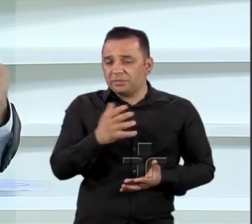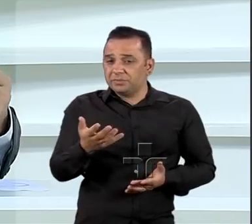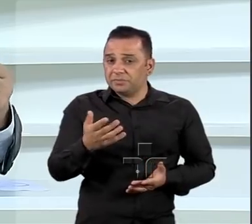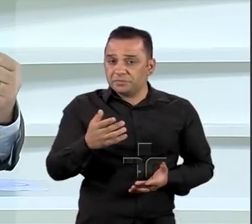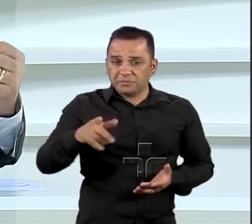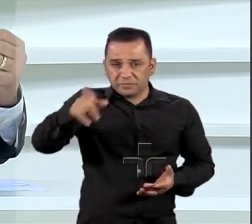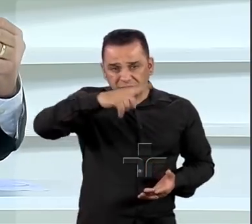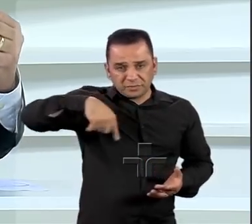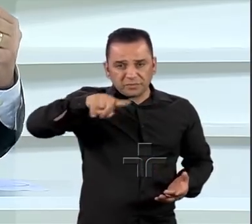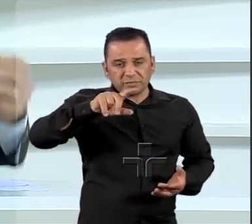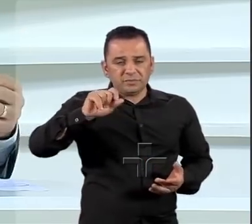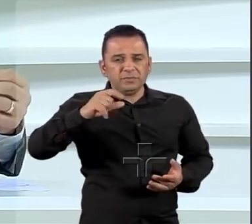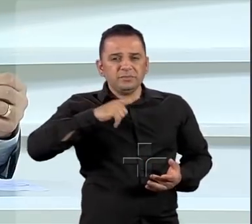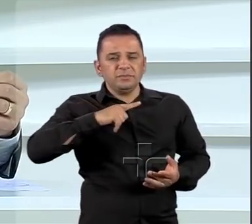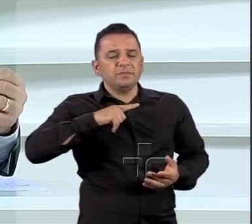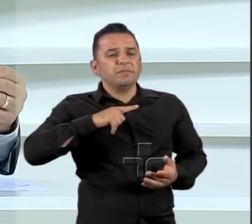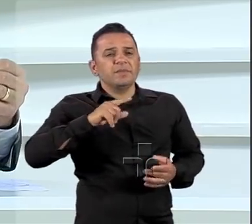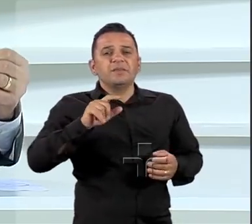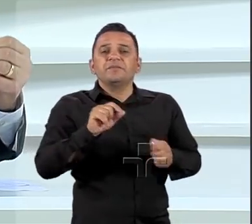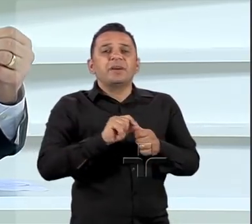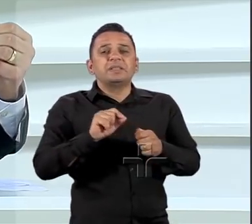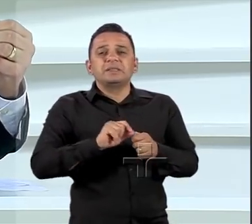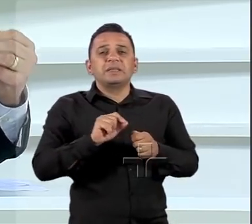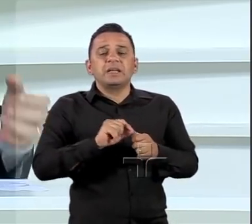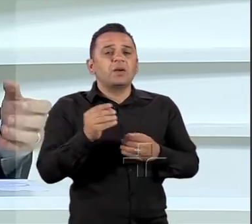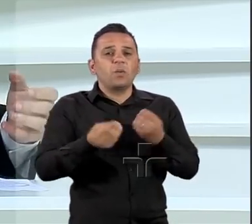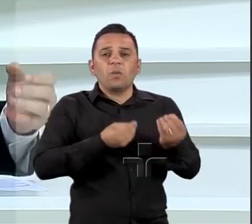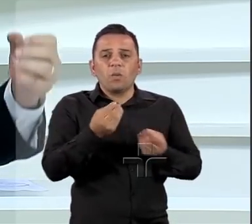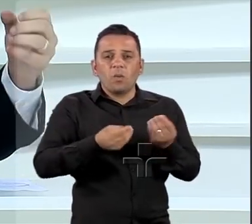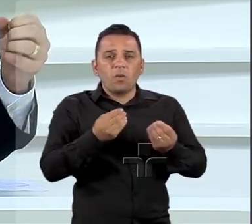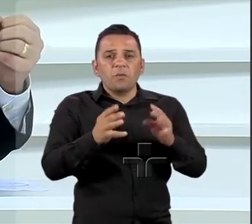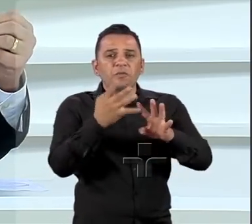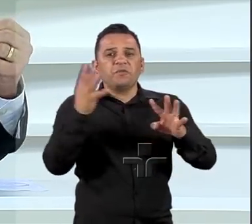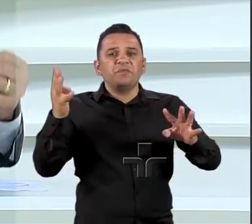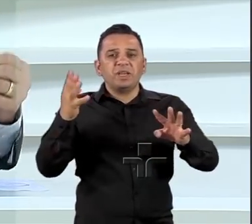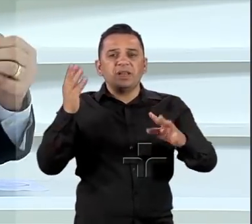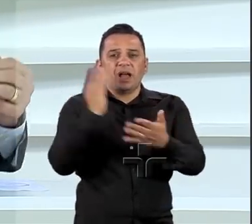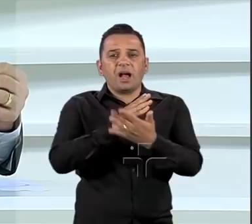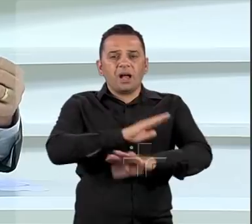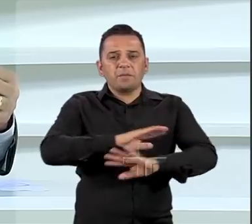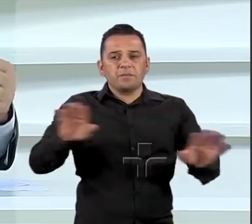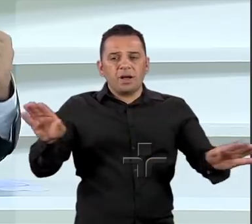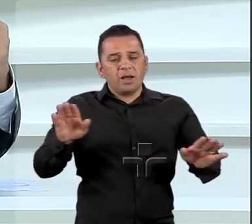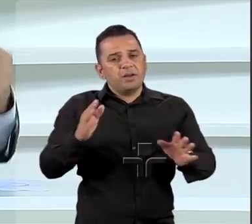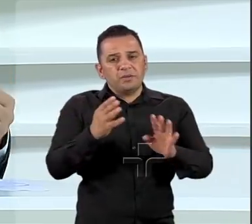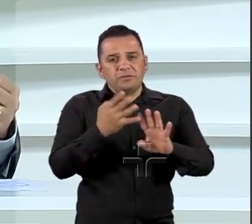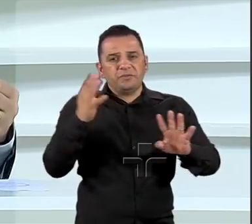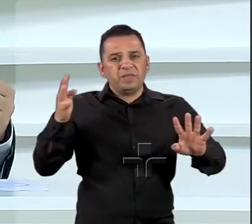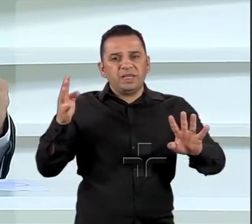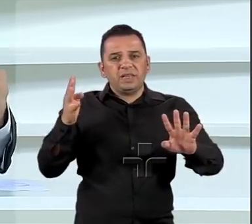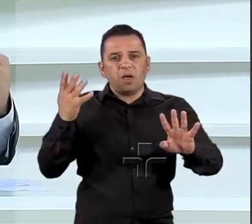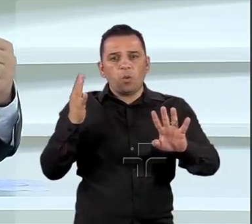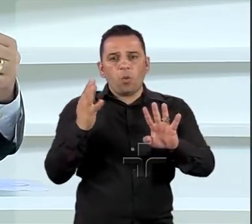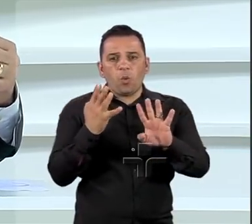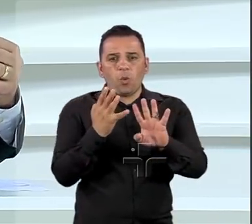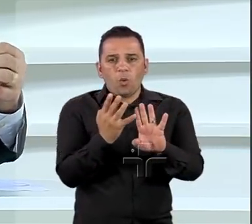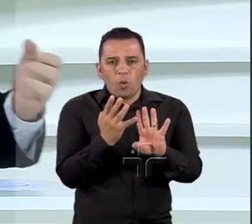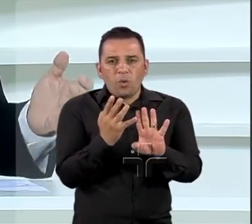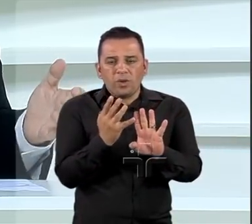tentassem objetivar o que vocês vão fazer para as filas, ou o que os seus partidos pretendem fazer para diminuir as filas,